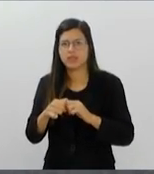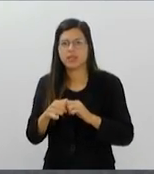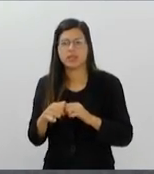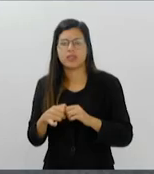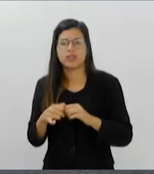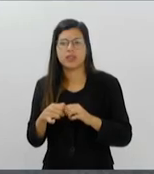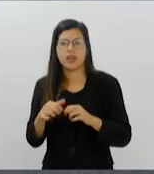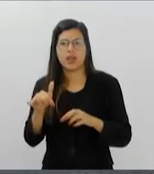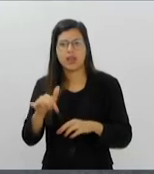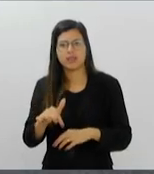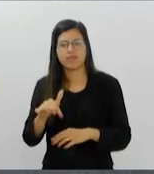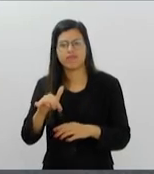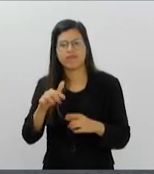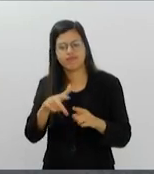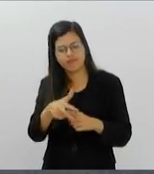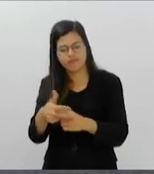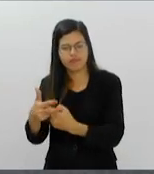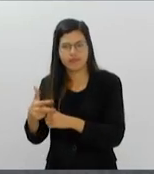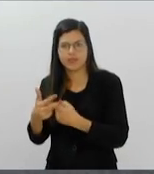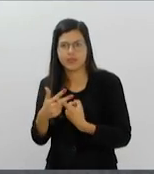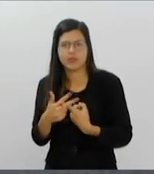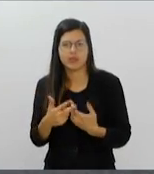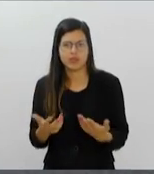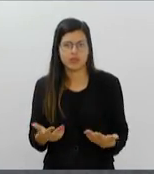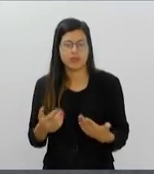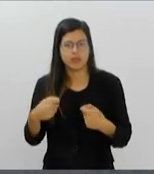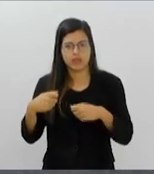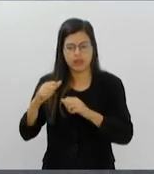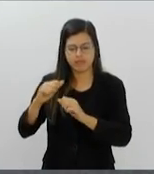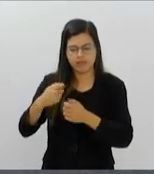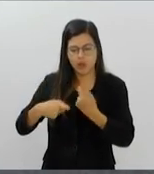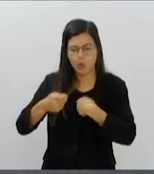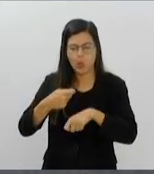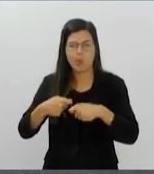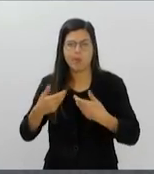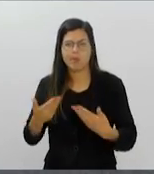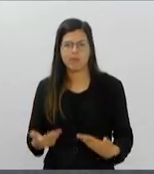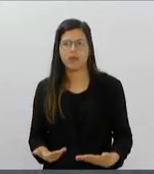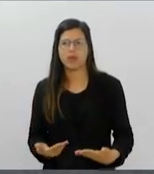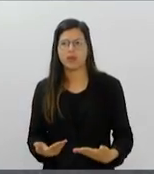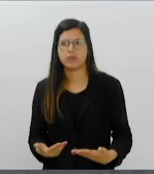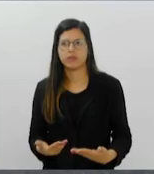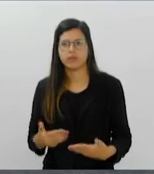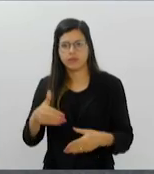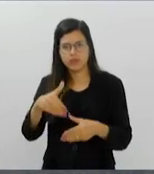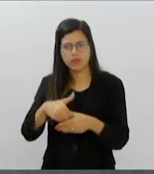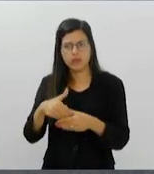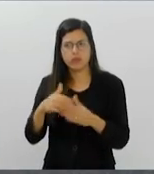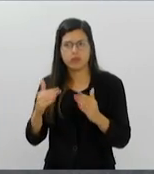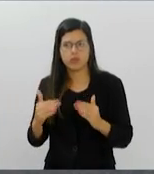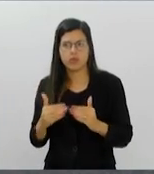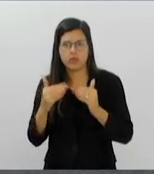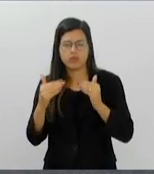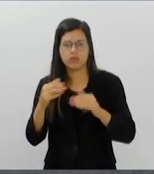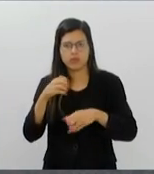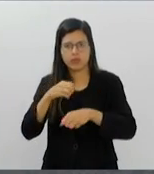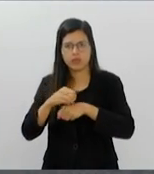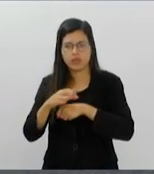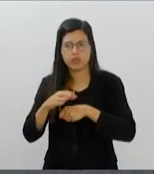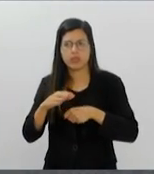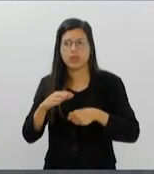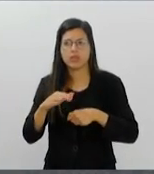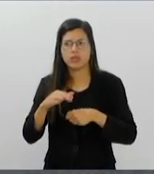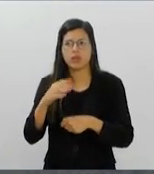industriais também que criem uma economia circular. Era essa a minha declaração e dizer que eu voto favorável a essa indicação